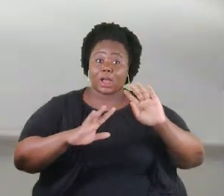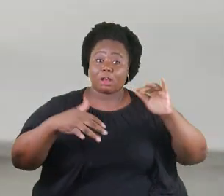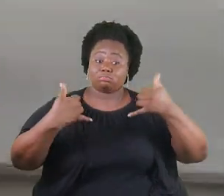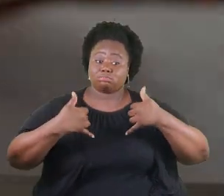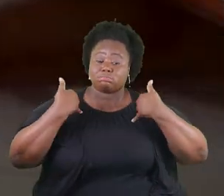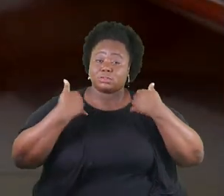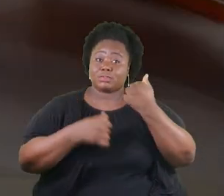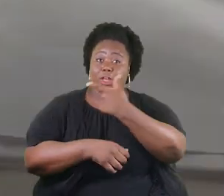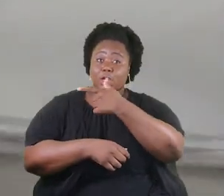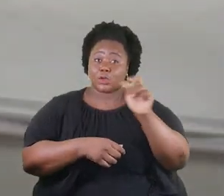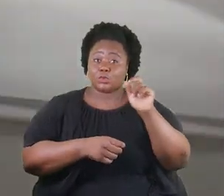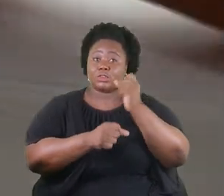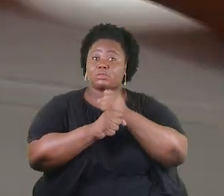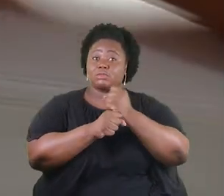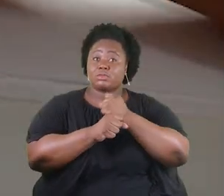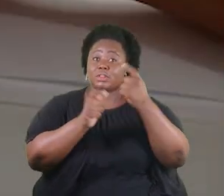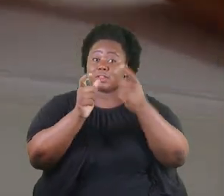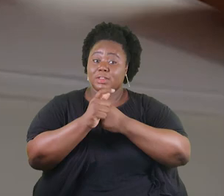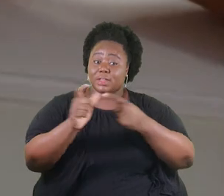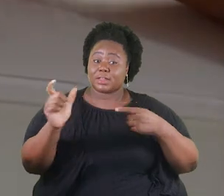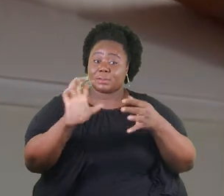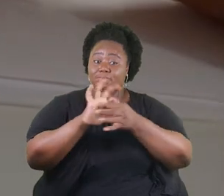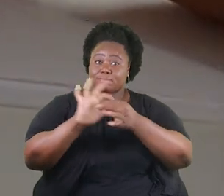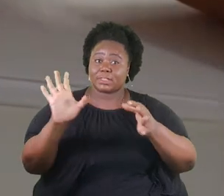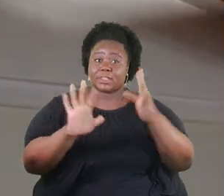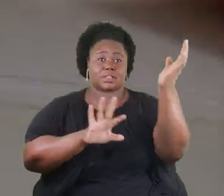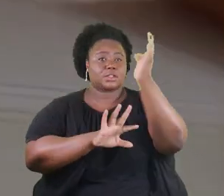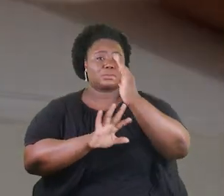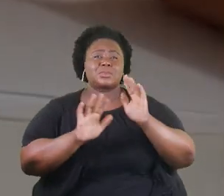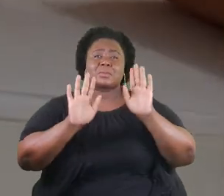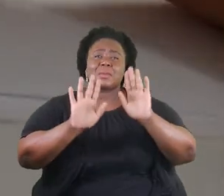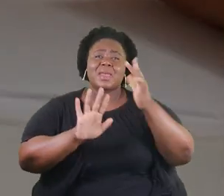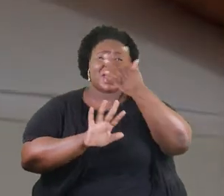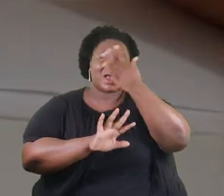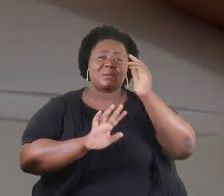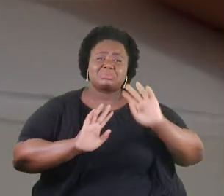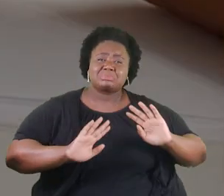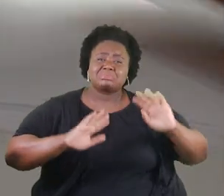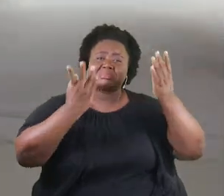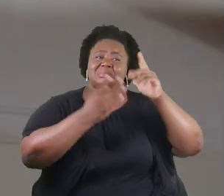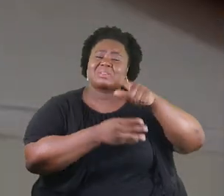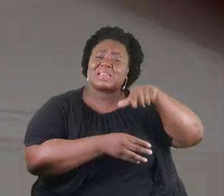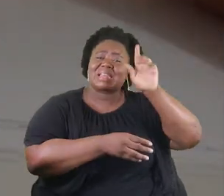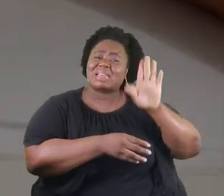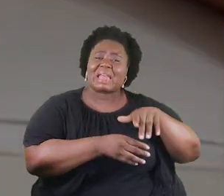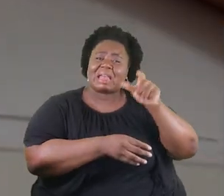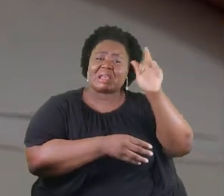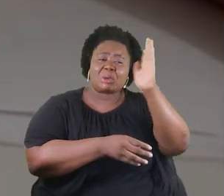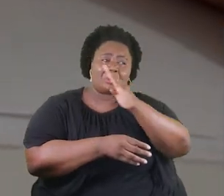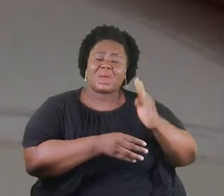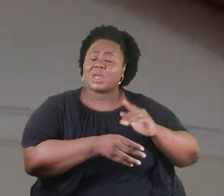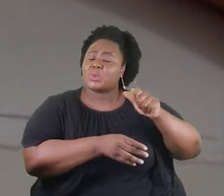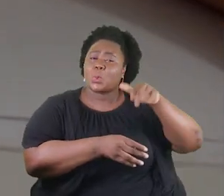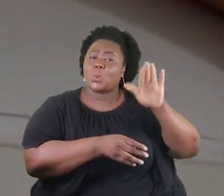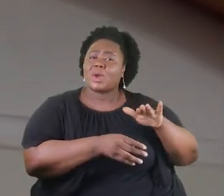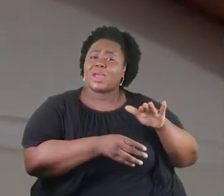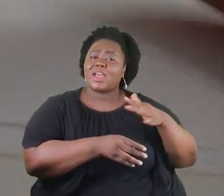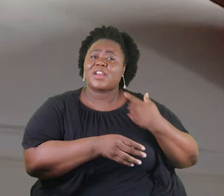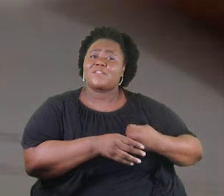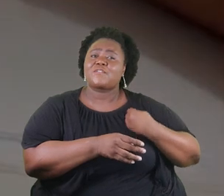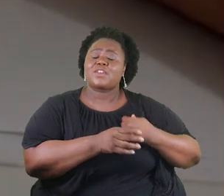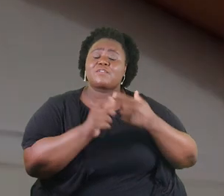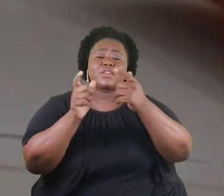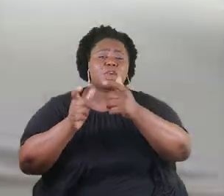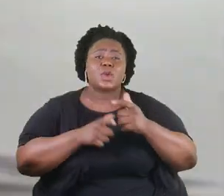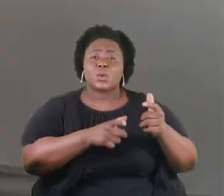dos 200 anos da independência do Brasil. Mas quem é esse aniversariante chamado Brasil? Ele mora em quais